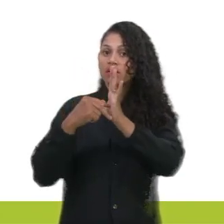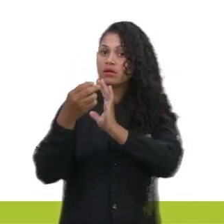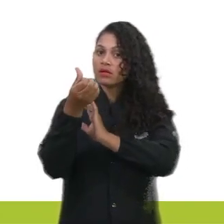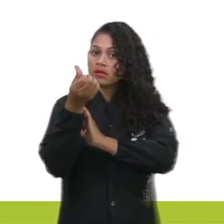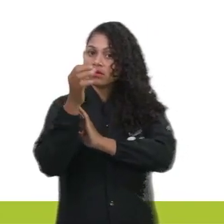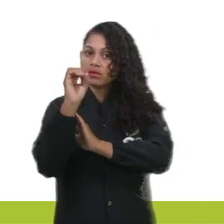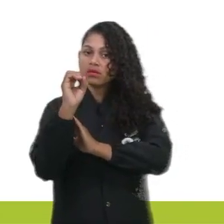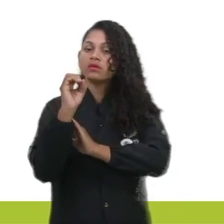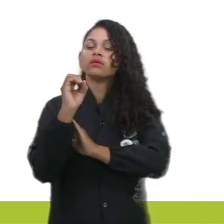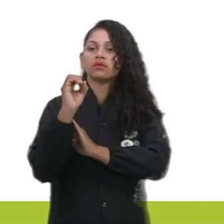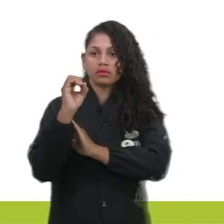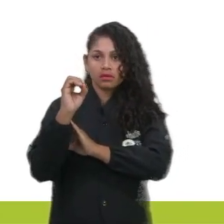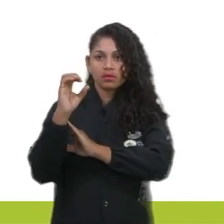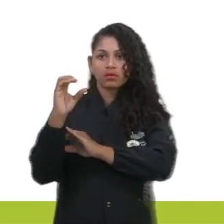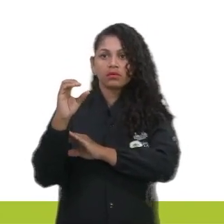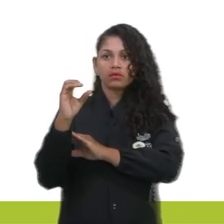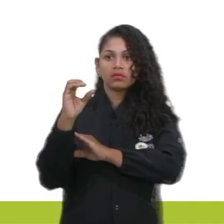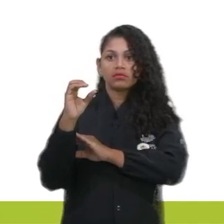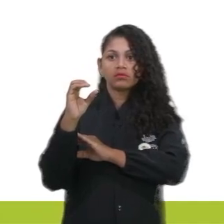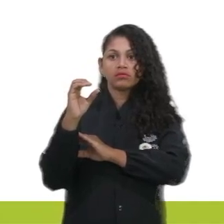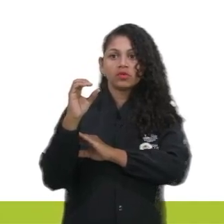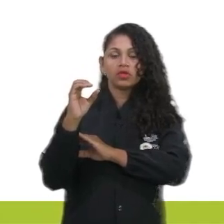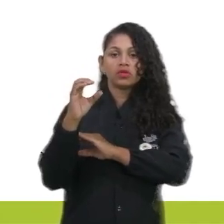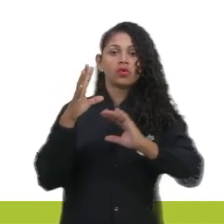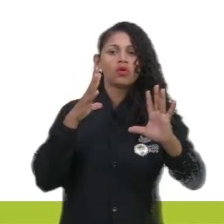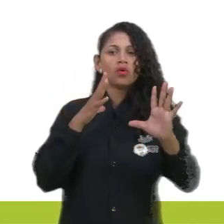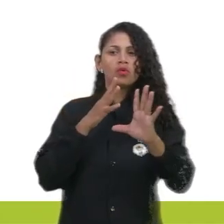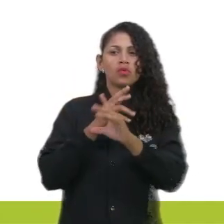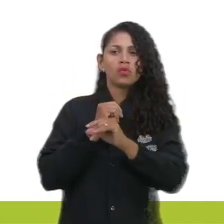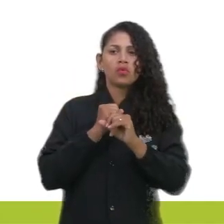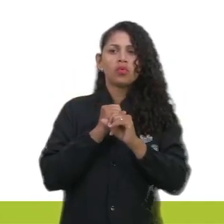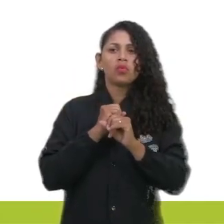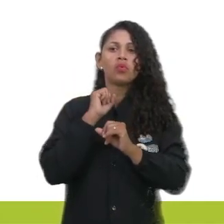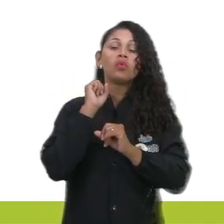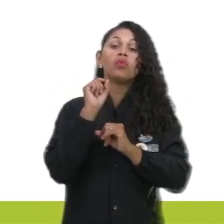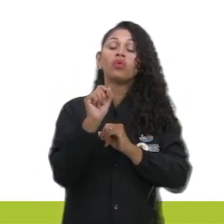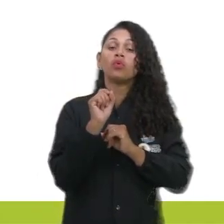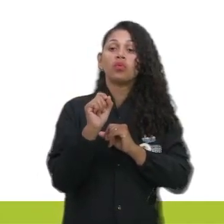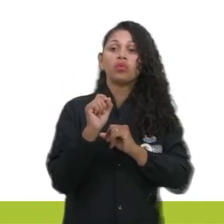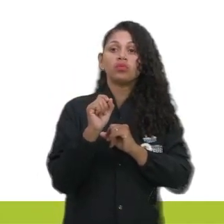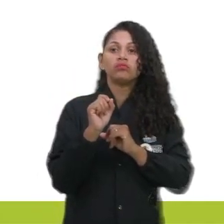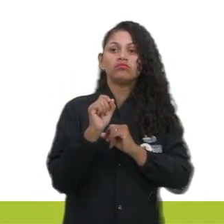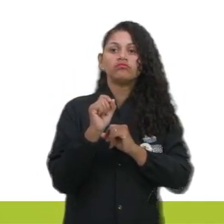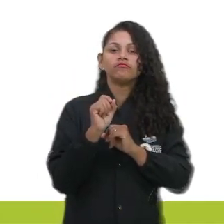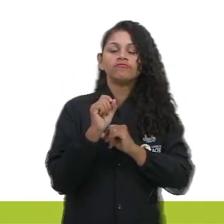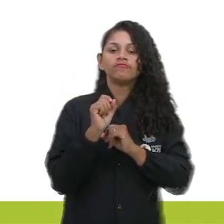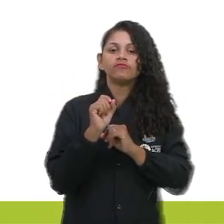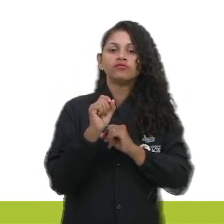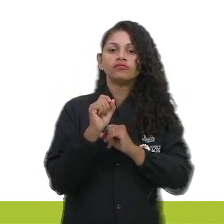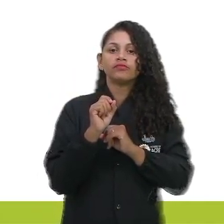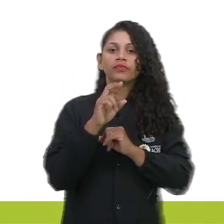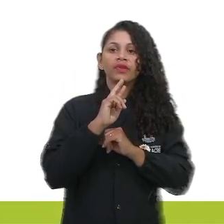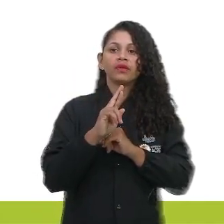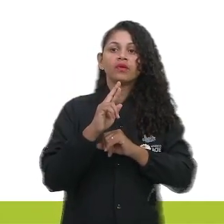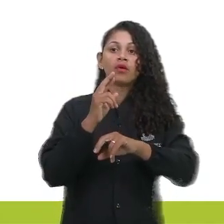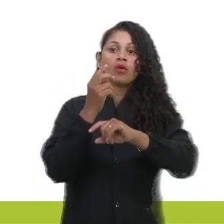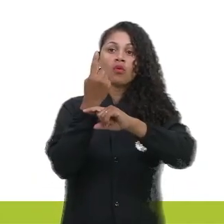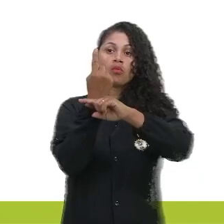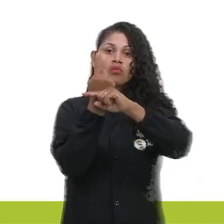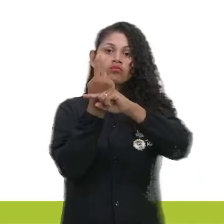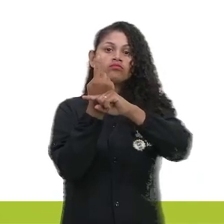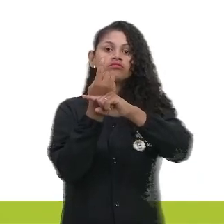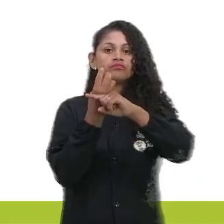Fazendo as contas, nós somos capazes de obter isso aqui, ó, 1/3 de π. Então, a medida